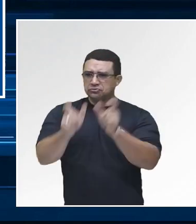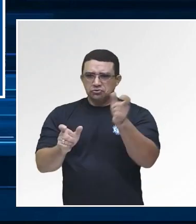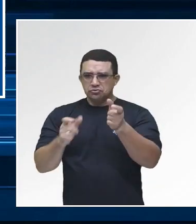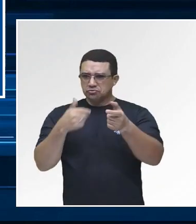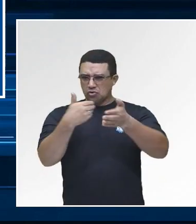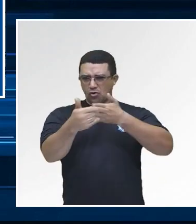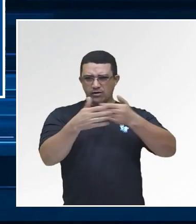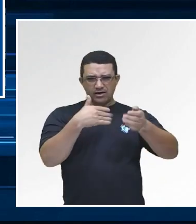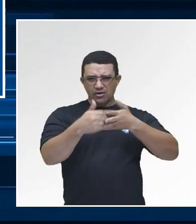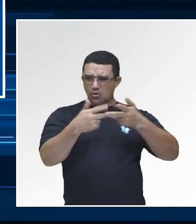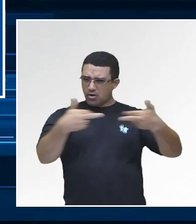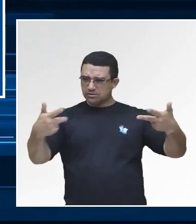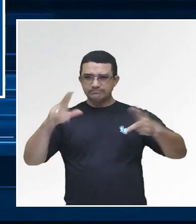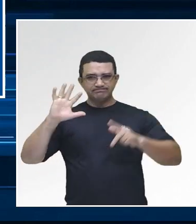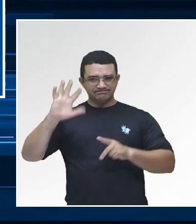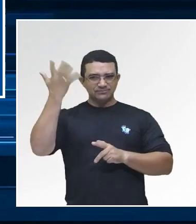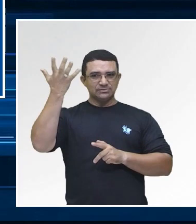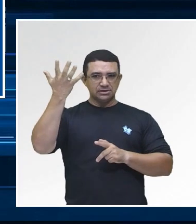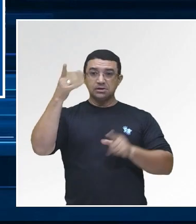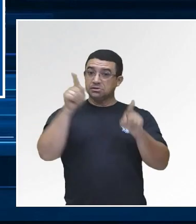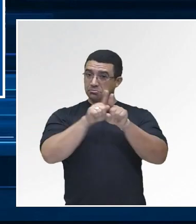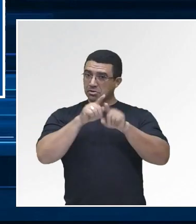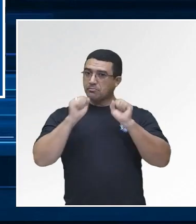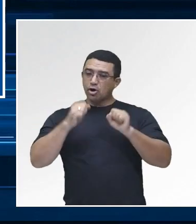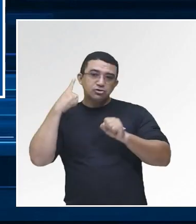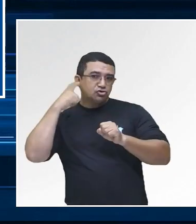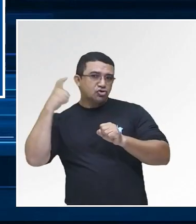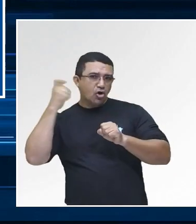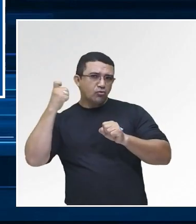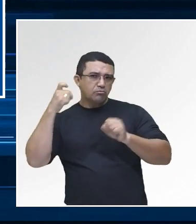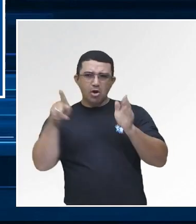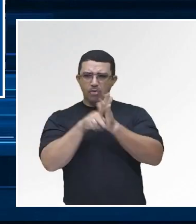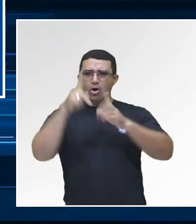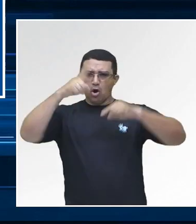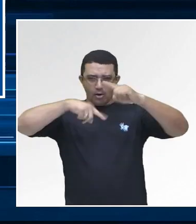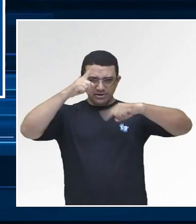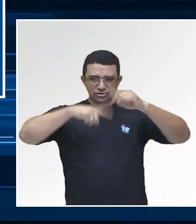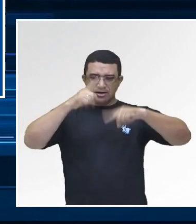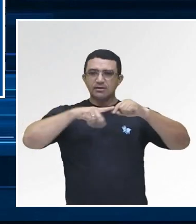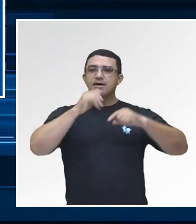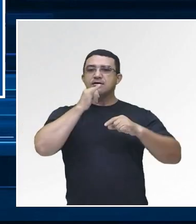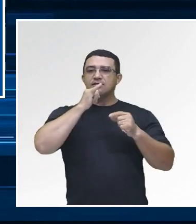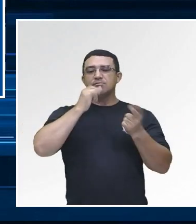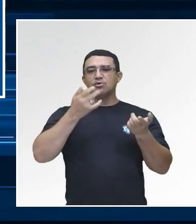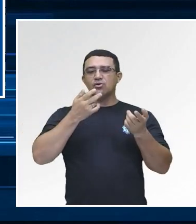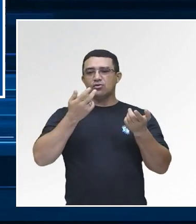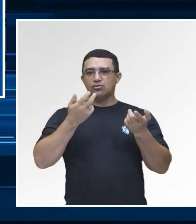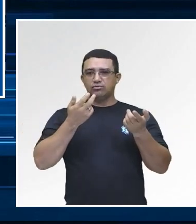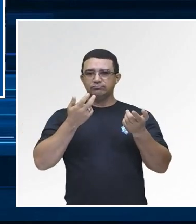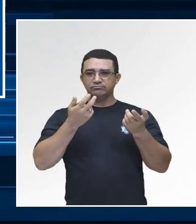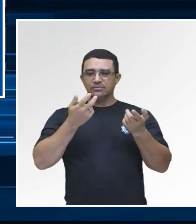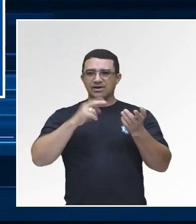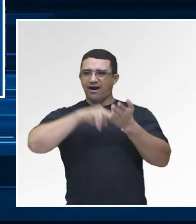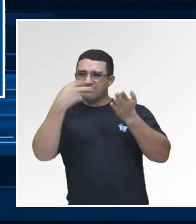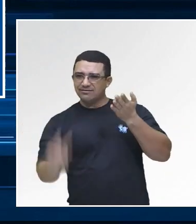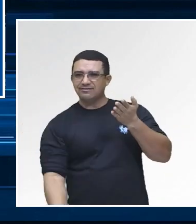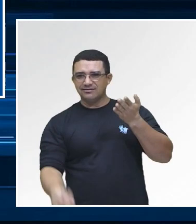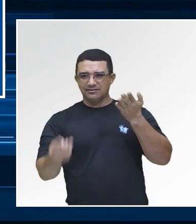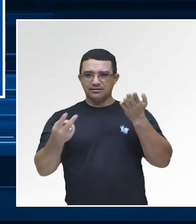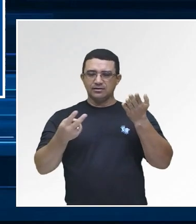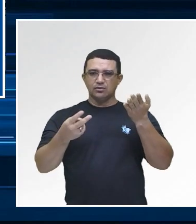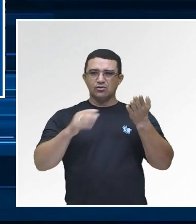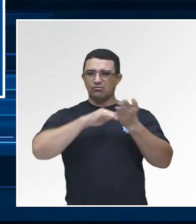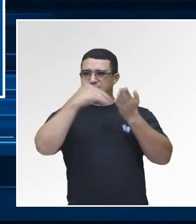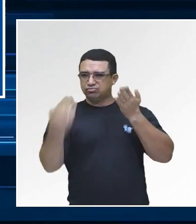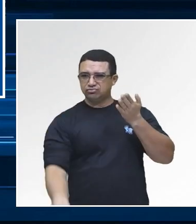situações. Pode ser de objetos, né? Também quando ele cai no chão, por exemplo, ou situações como uma pessoa quando